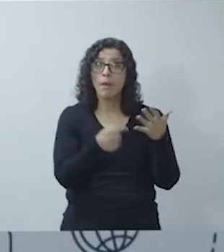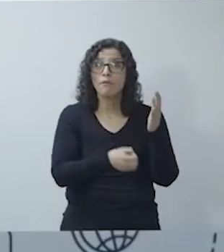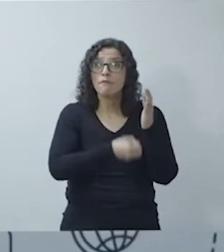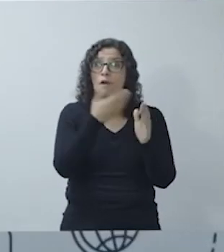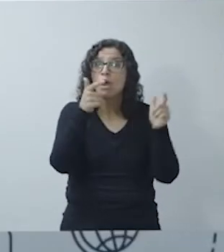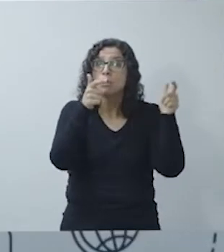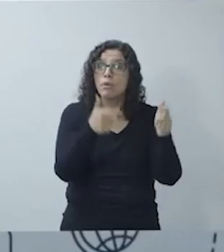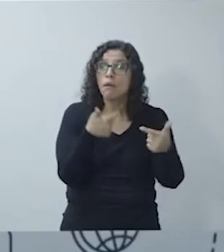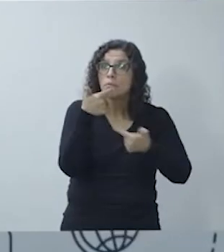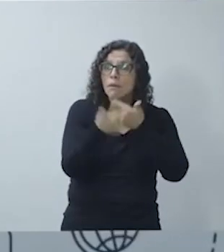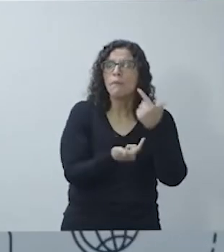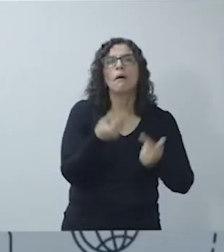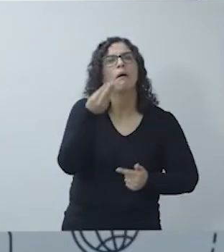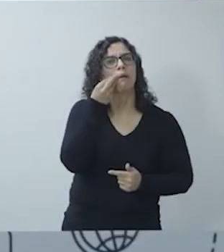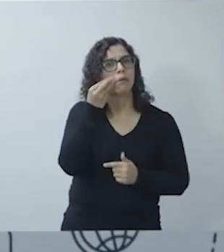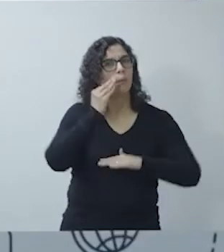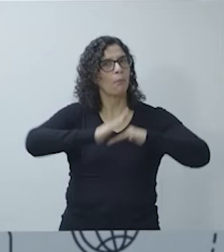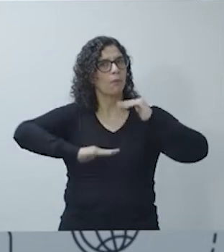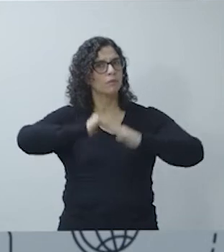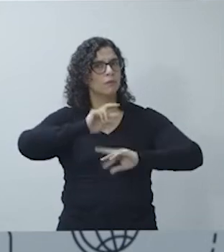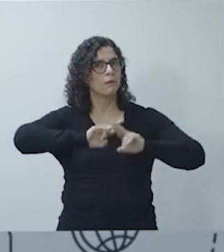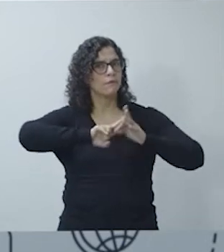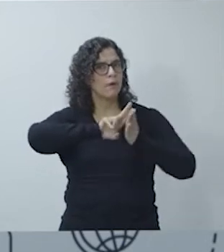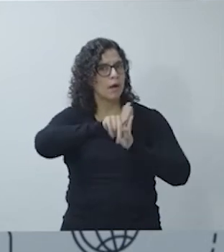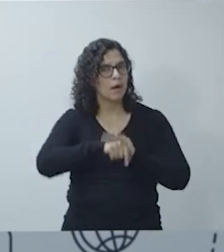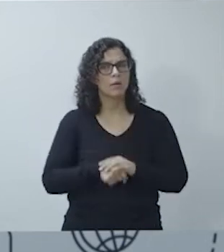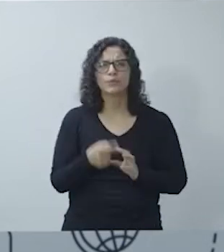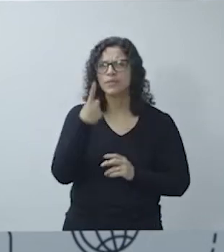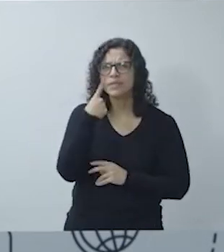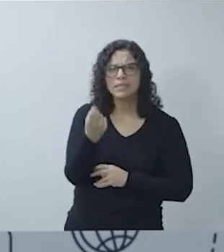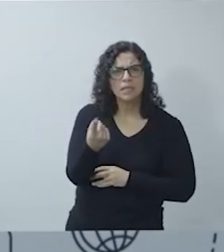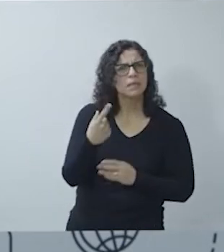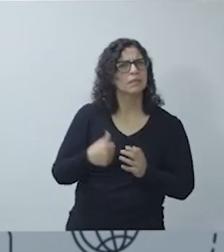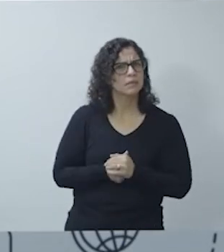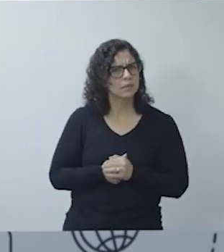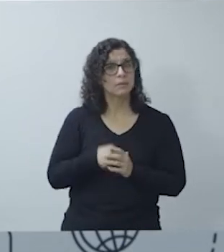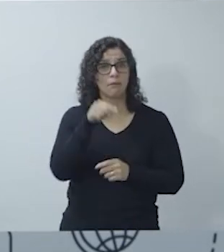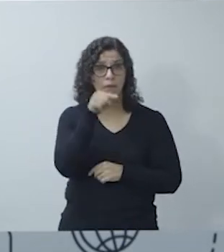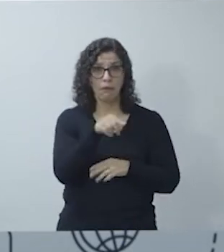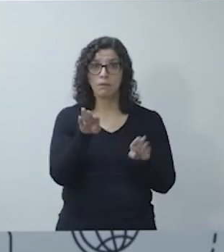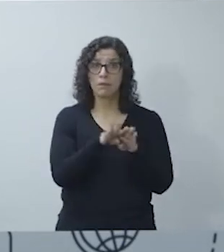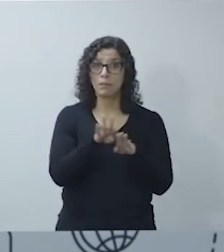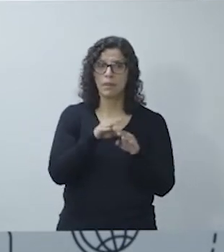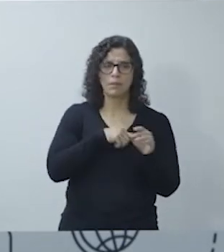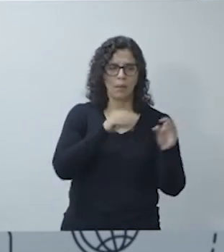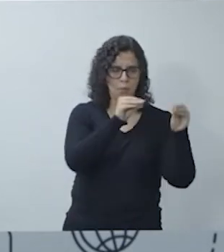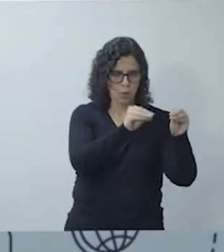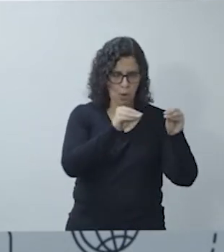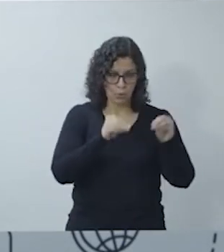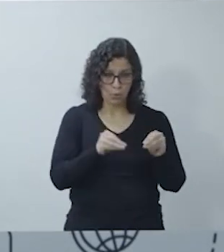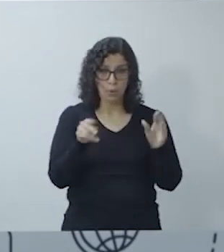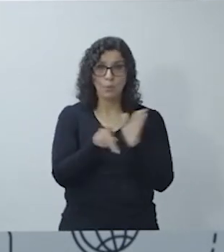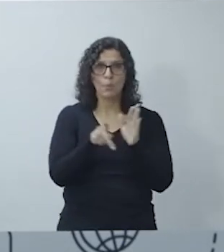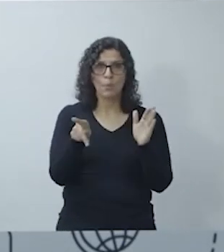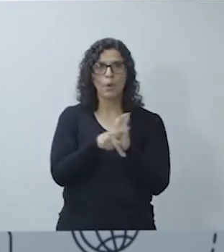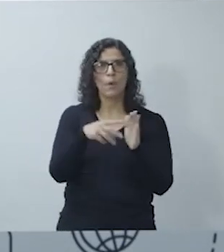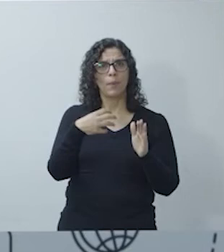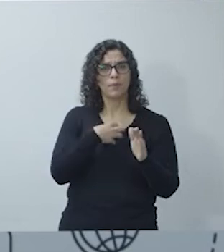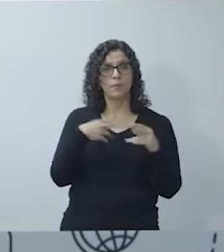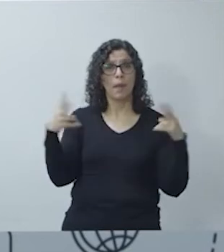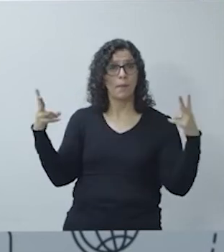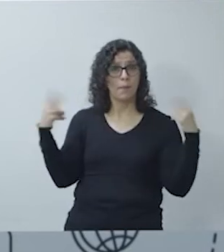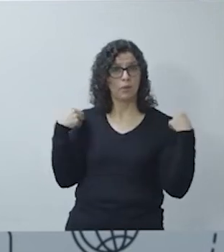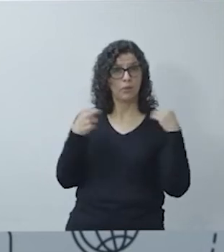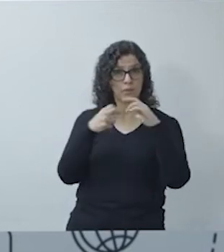exercer inúmeras profissões. Interessante que ele foi ali de profissões, por exemplo, como